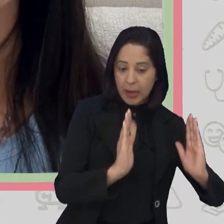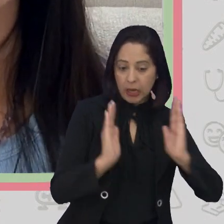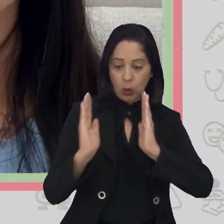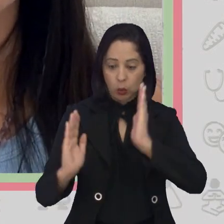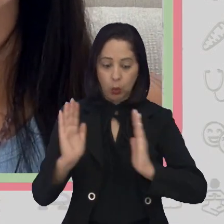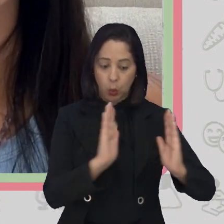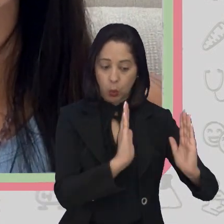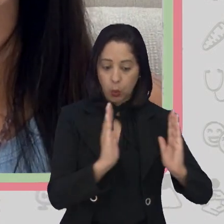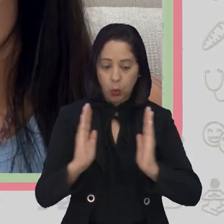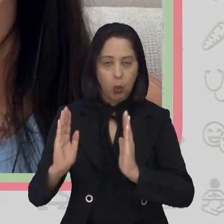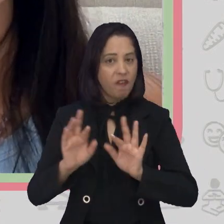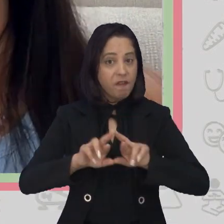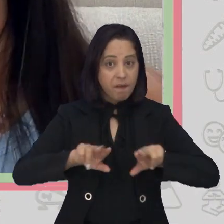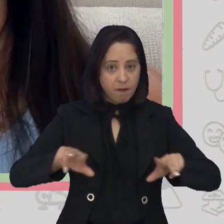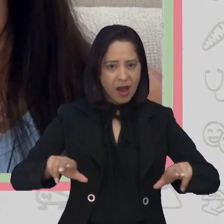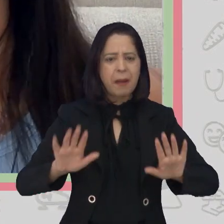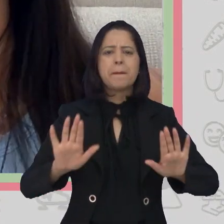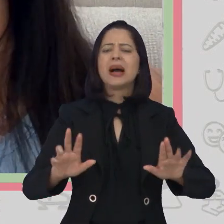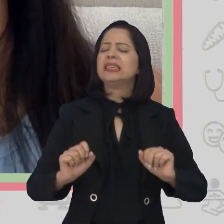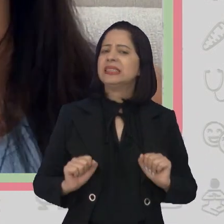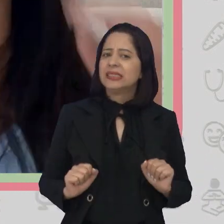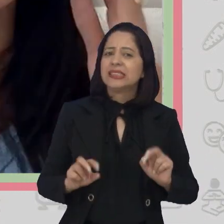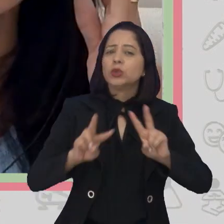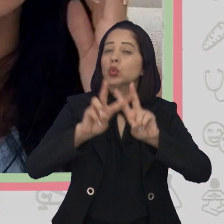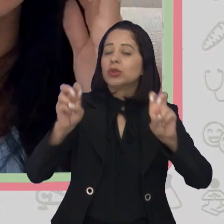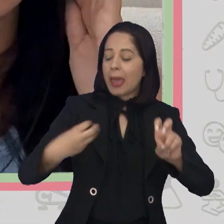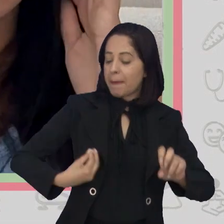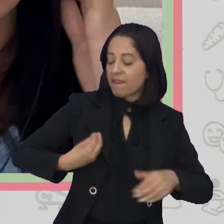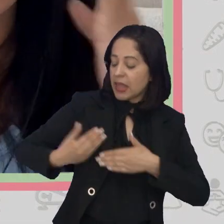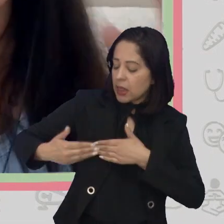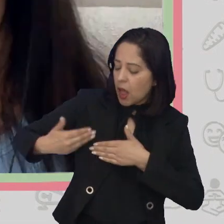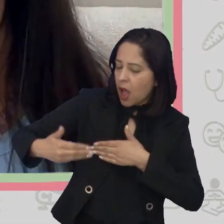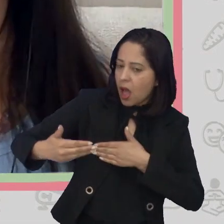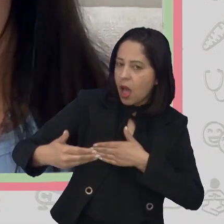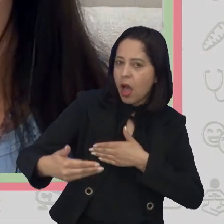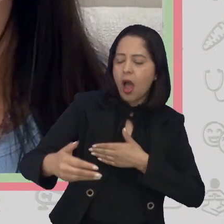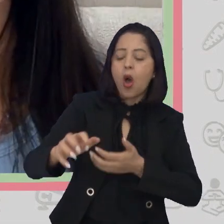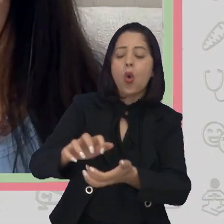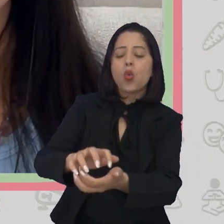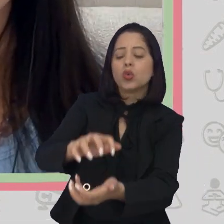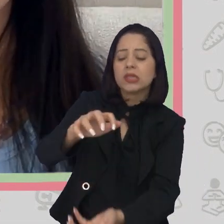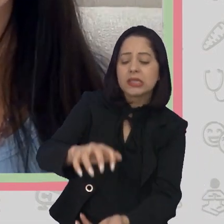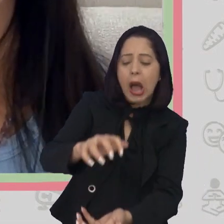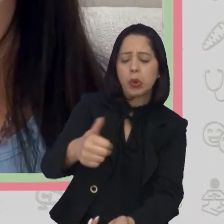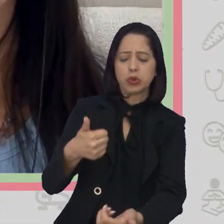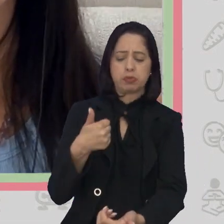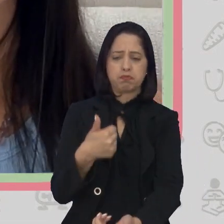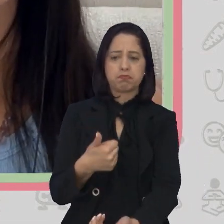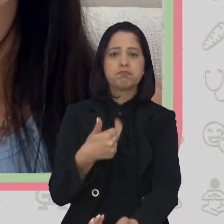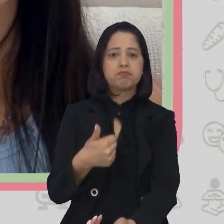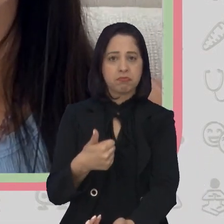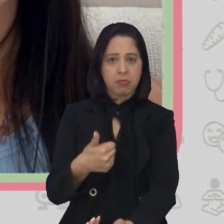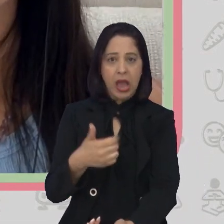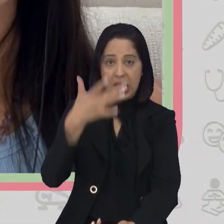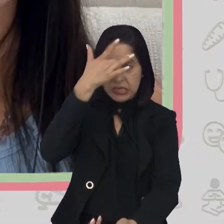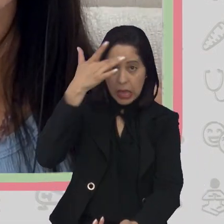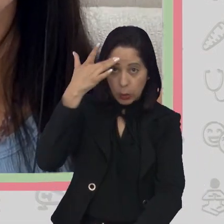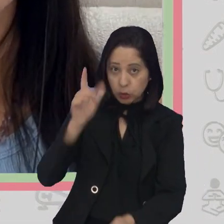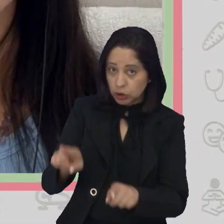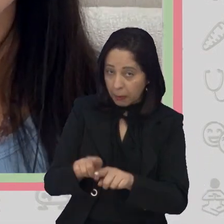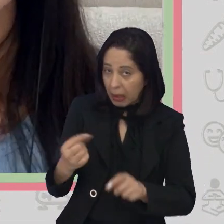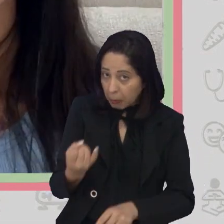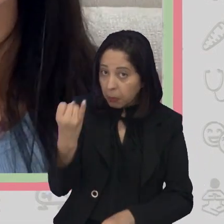nossas fases. Mas quando o assunto é longevidade, envelhecer com qualidade, ela é fundamental, não é